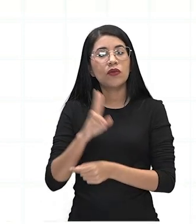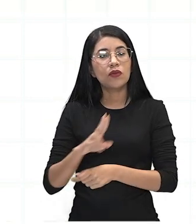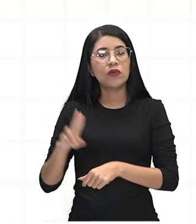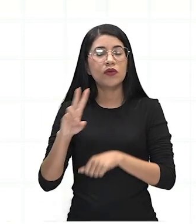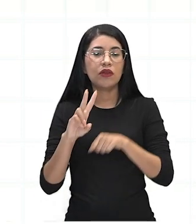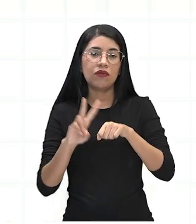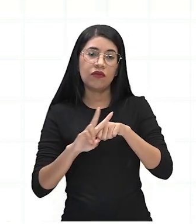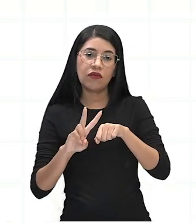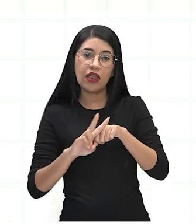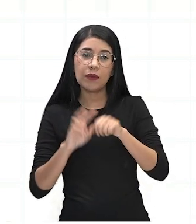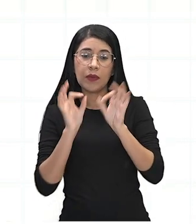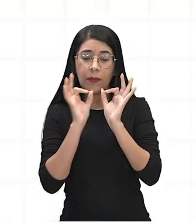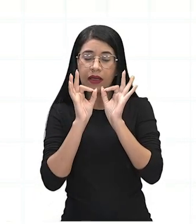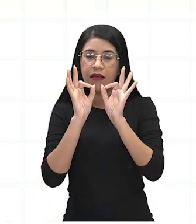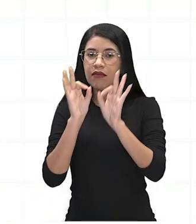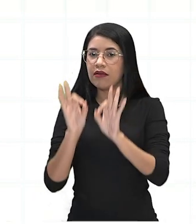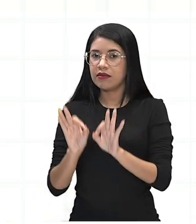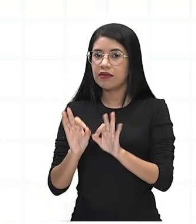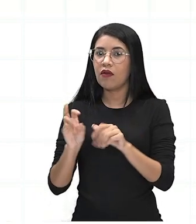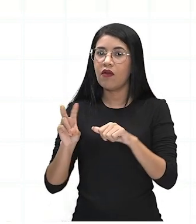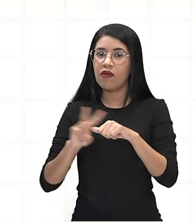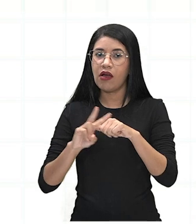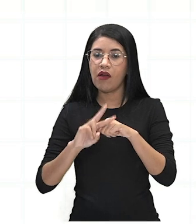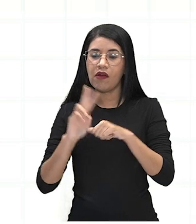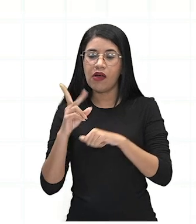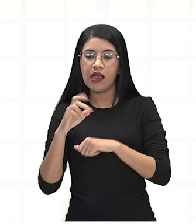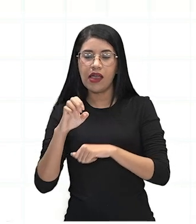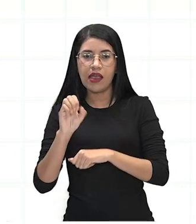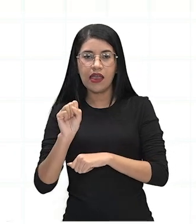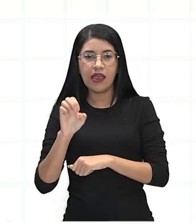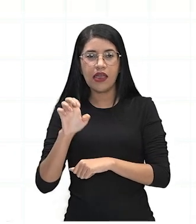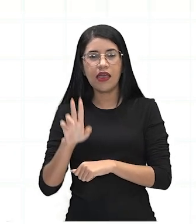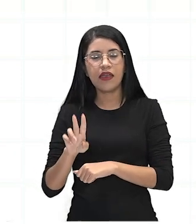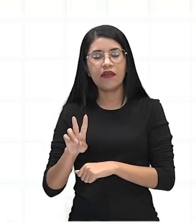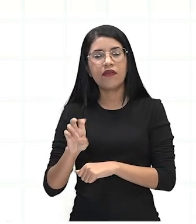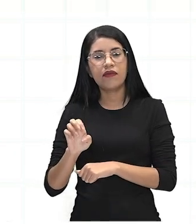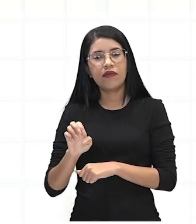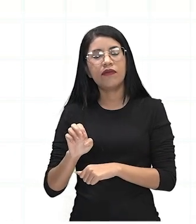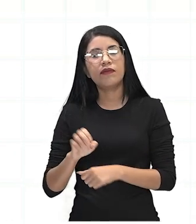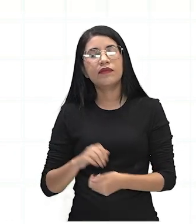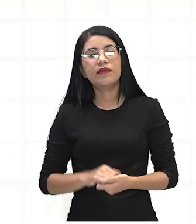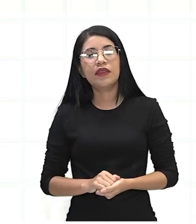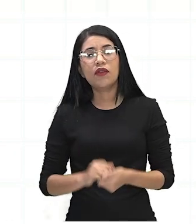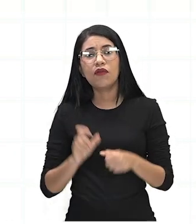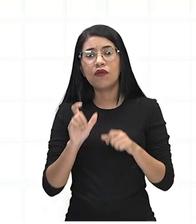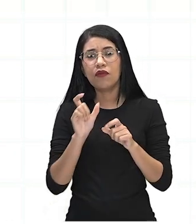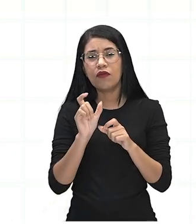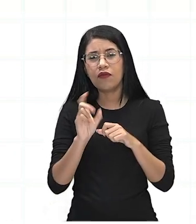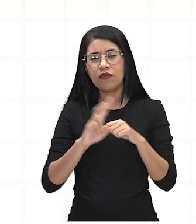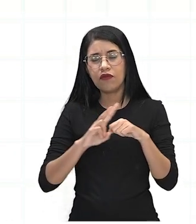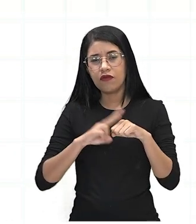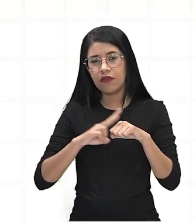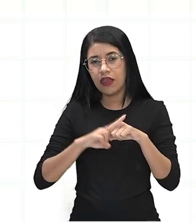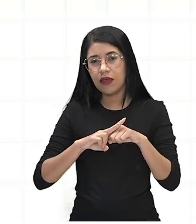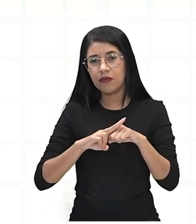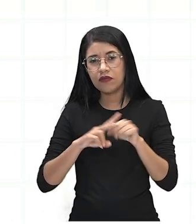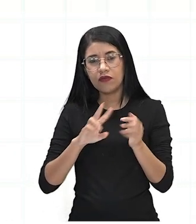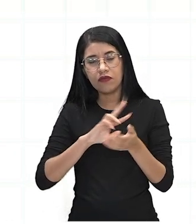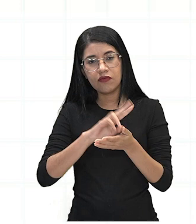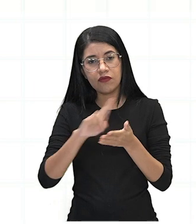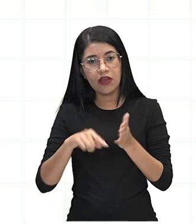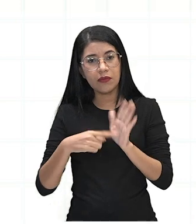atentos aos verbos, tá bom? Have, visit, são os verbos que eu tenho para mostrar para